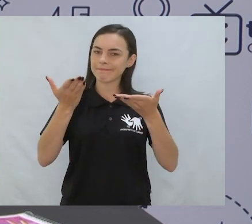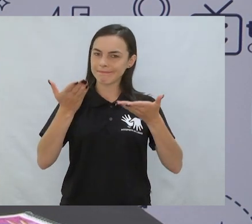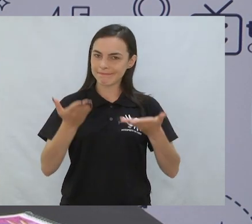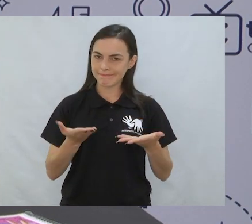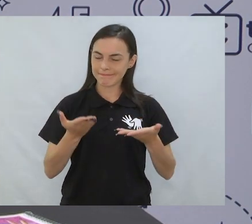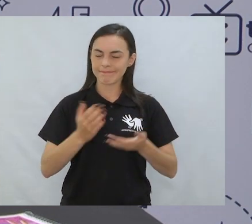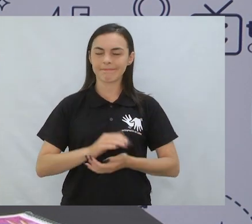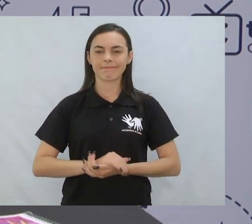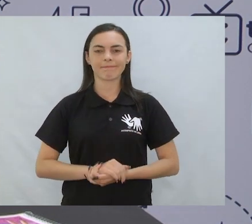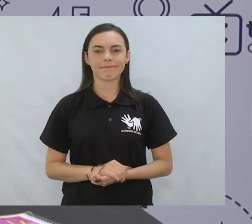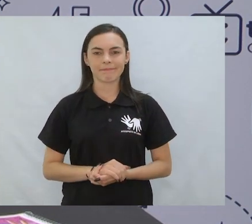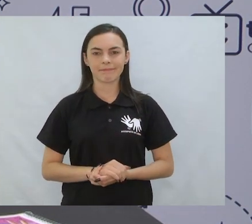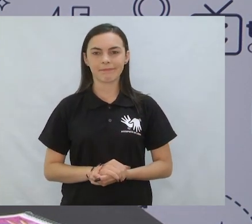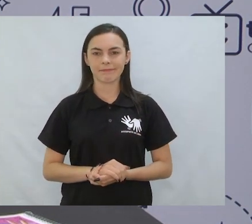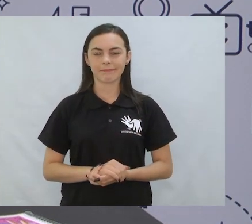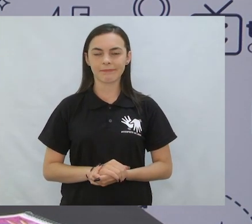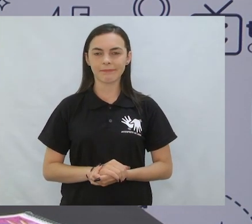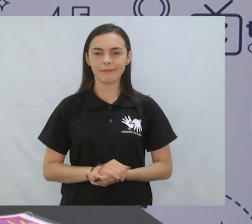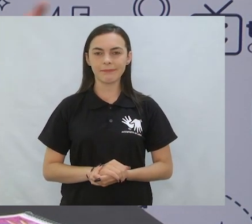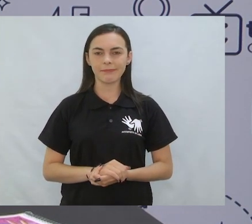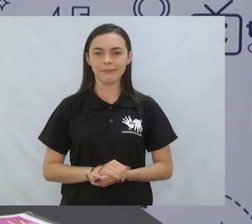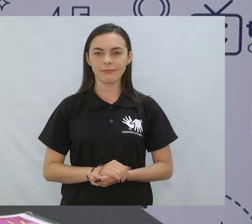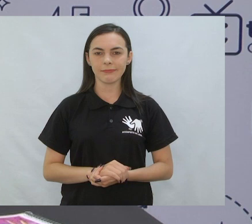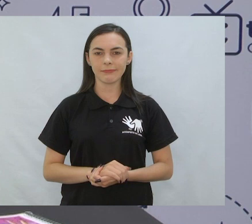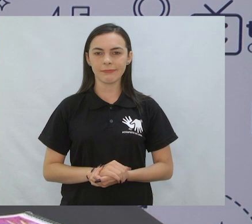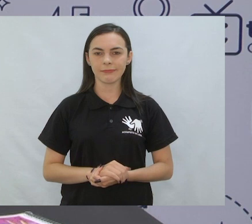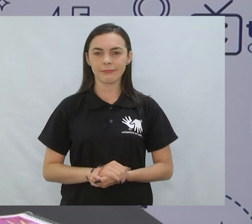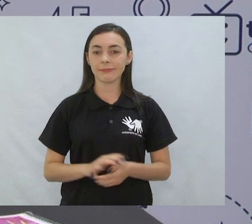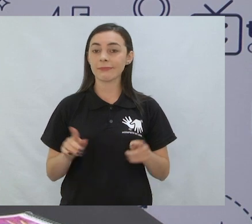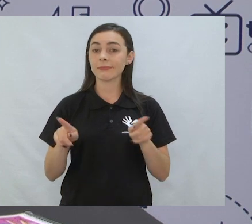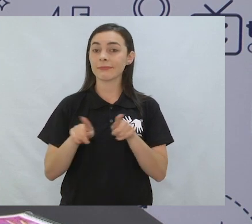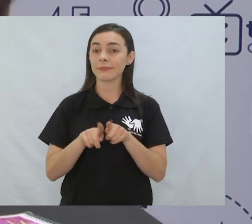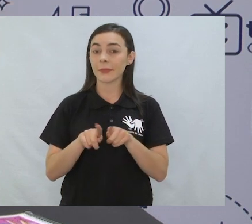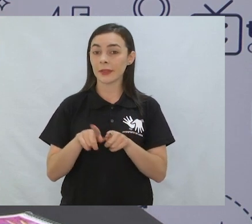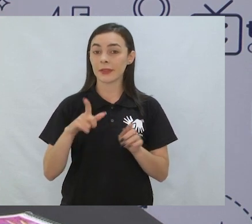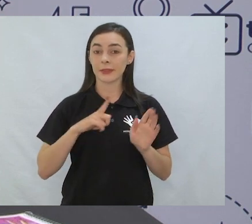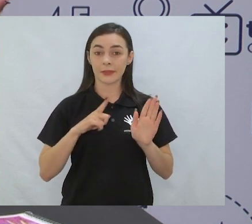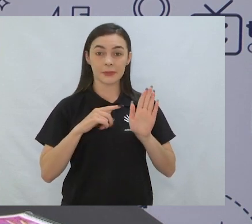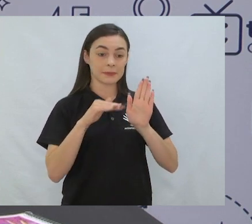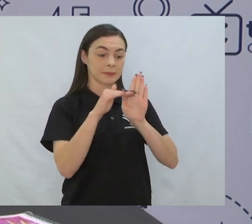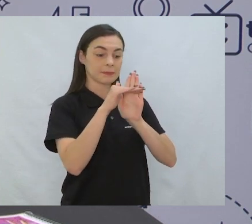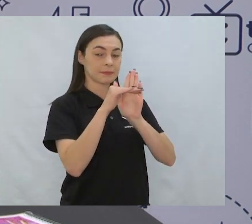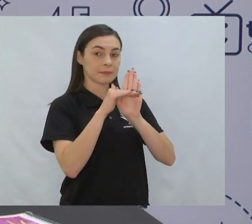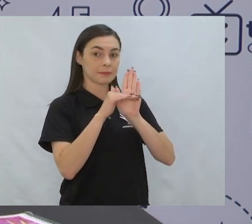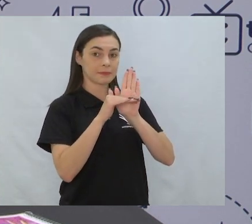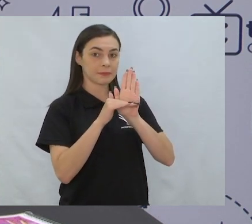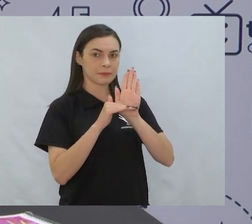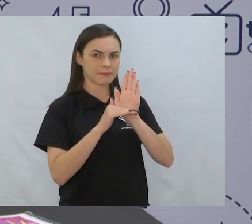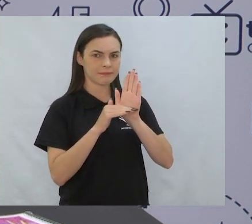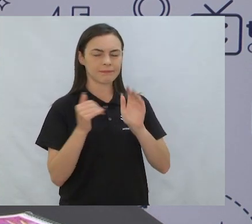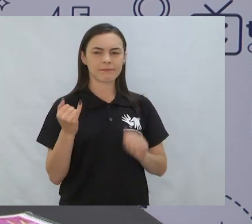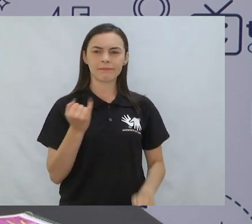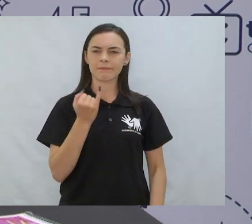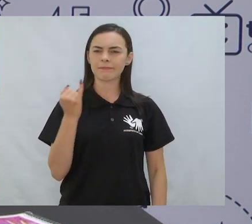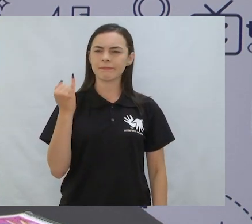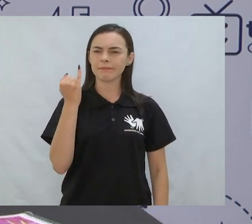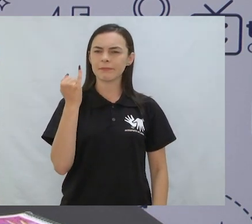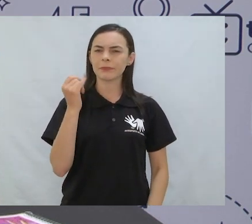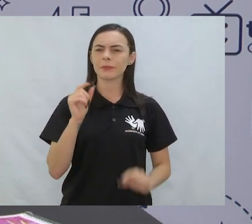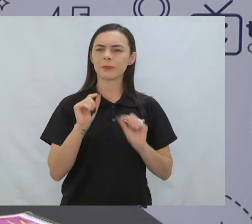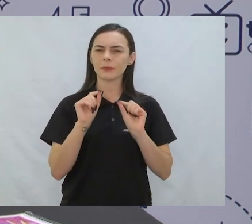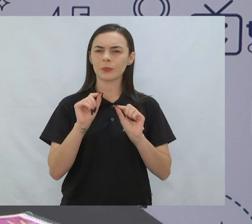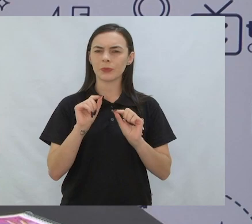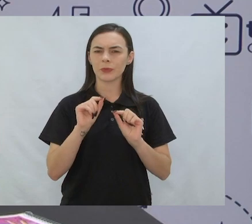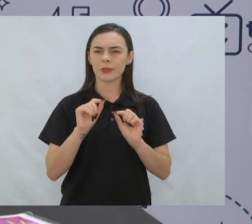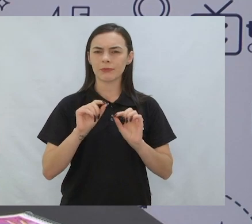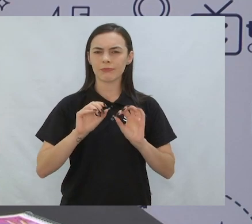muito bem-vindos. E nós trouxemos aqui a nossa rotina, nosso trabalho, da importância